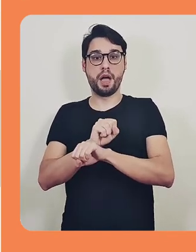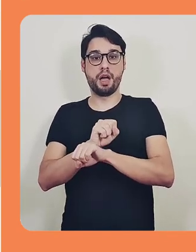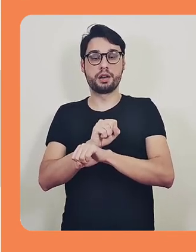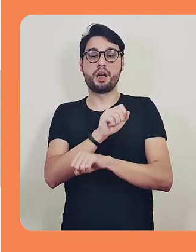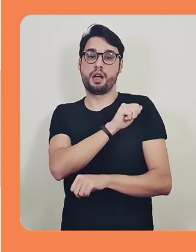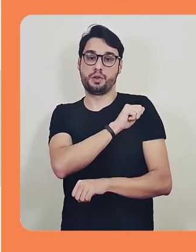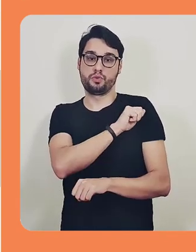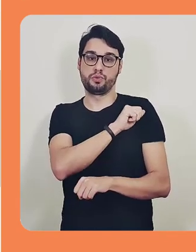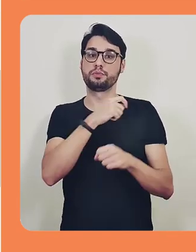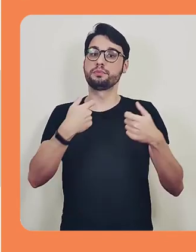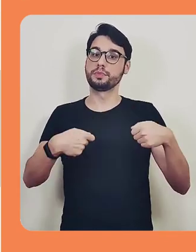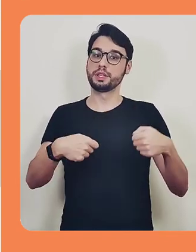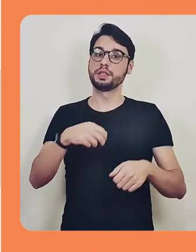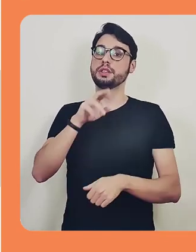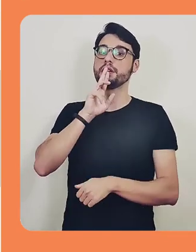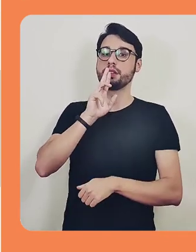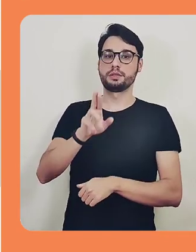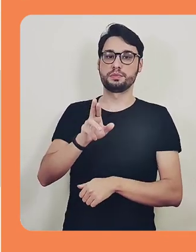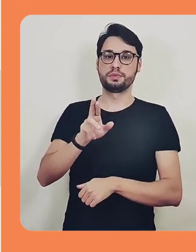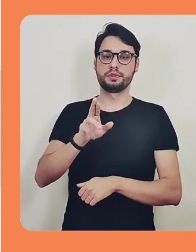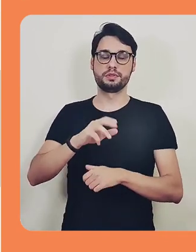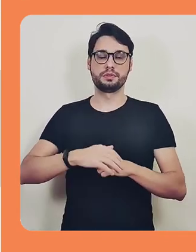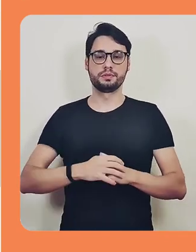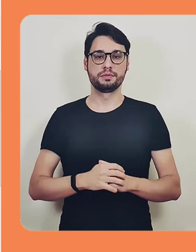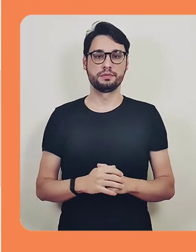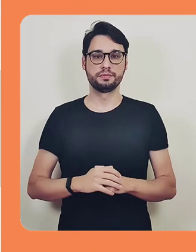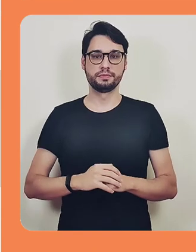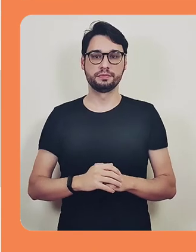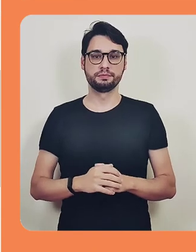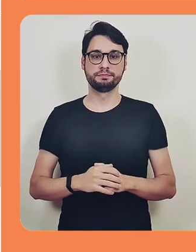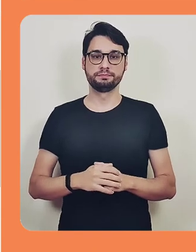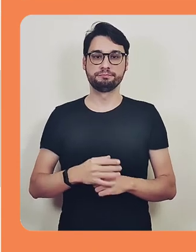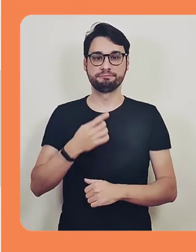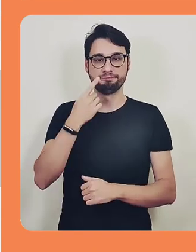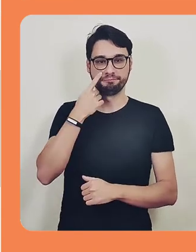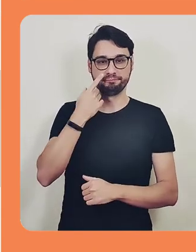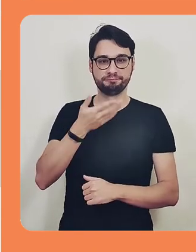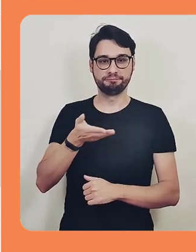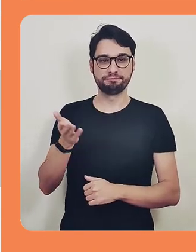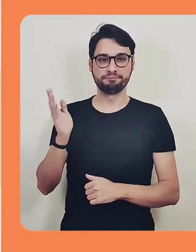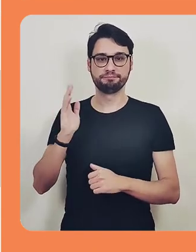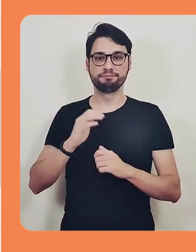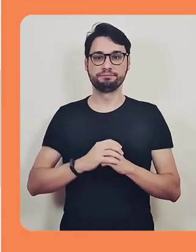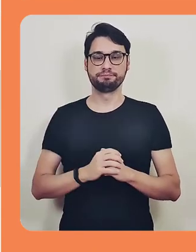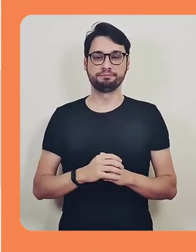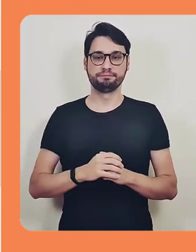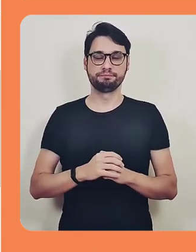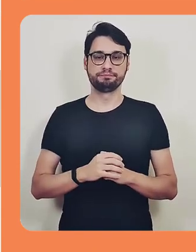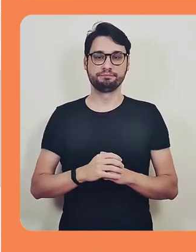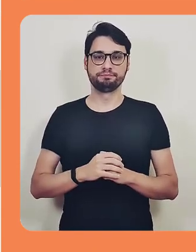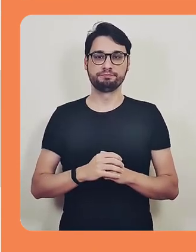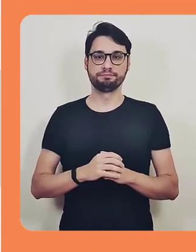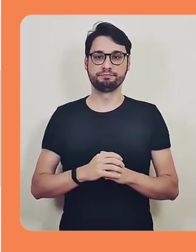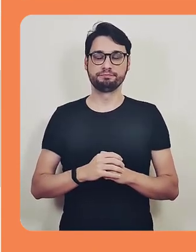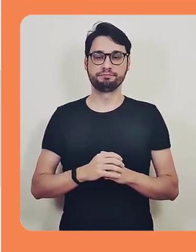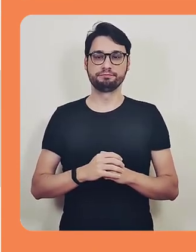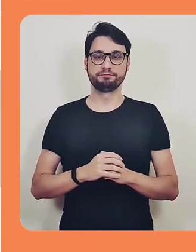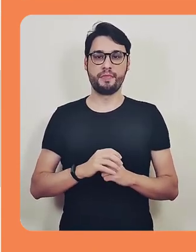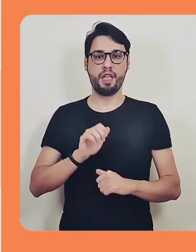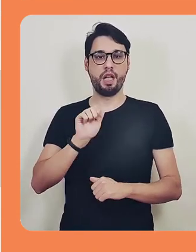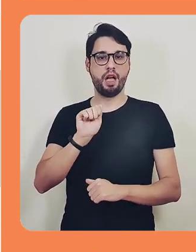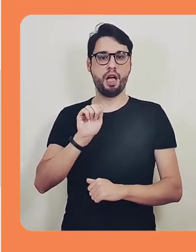de parar o vídeo. Então, veja, o vídeo parou, está parado, e o aluno precisa, então, responder. Vejam